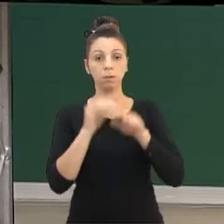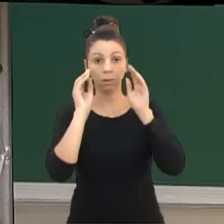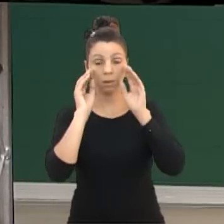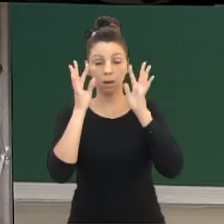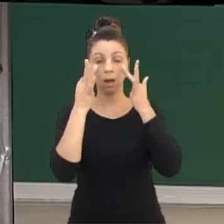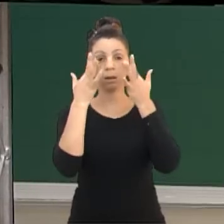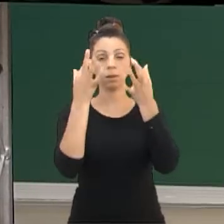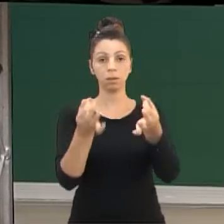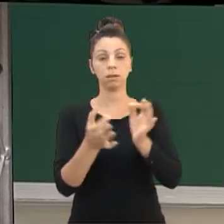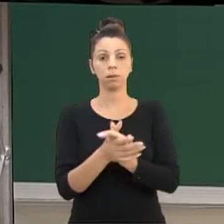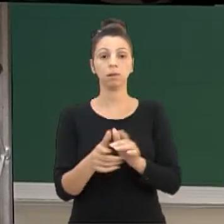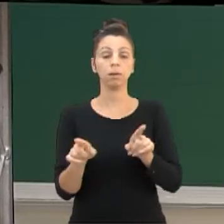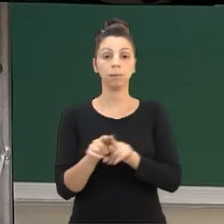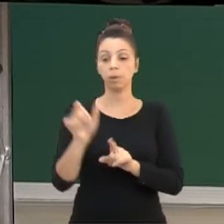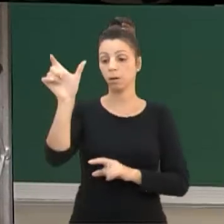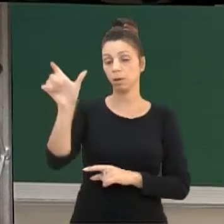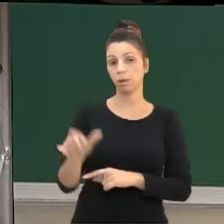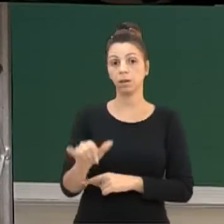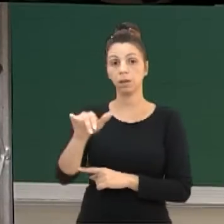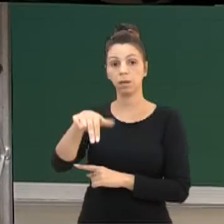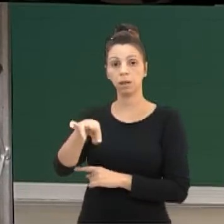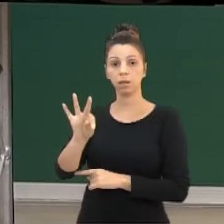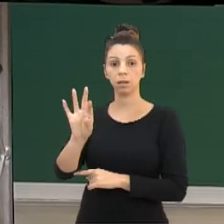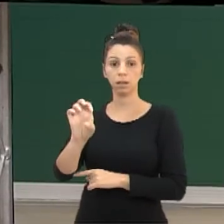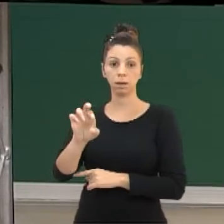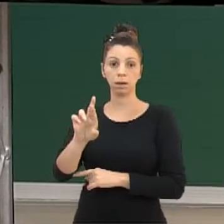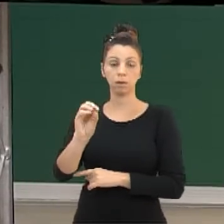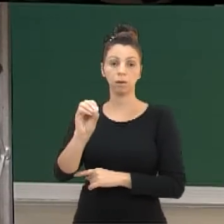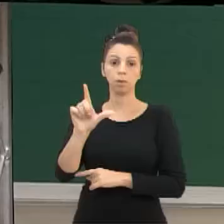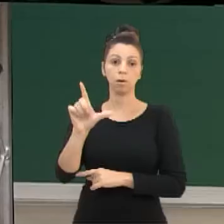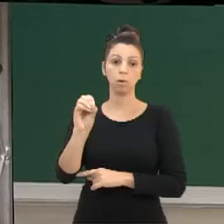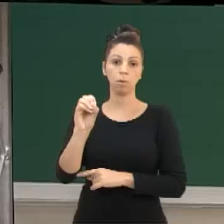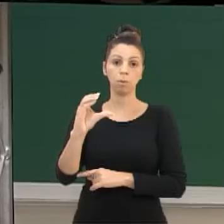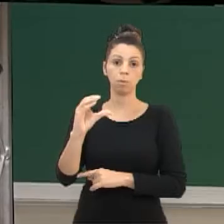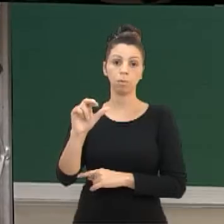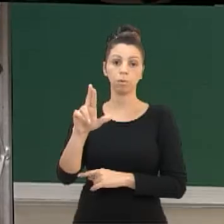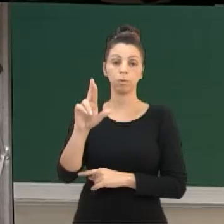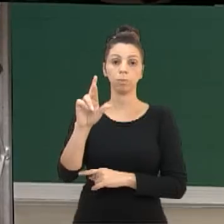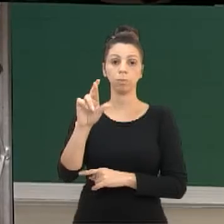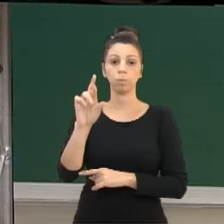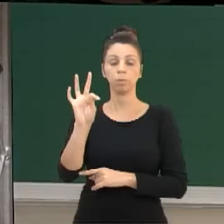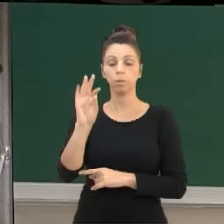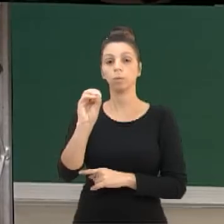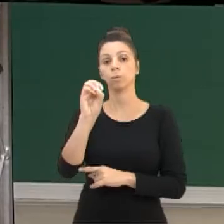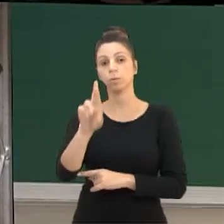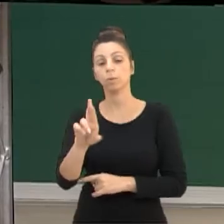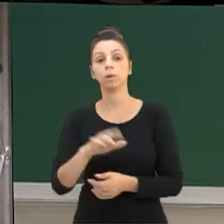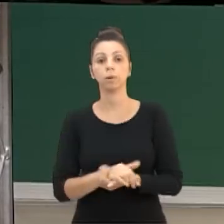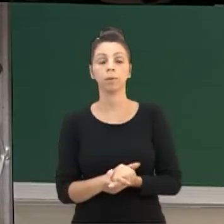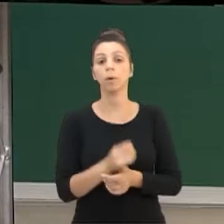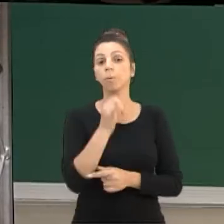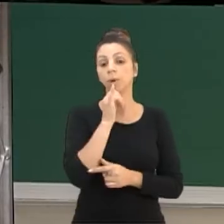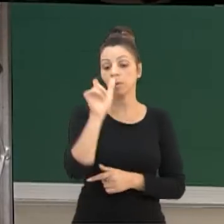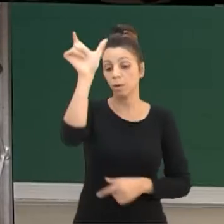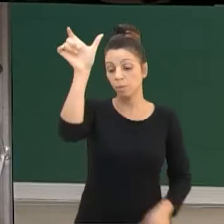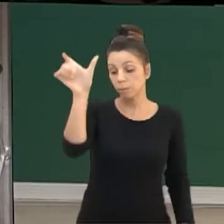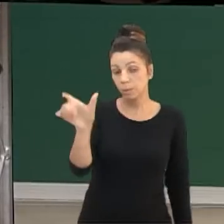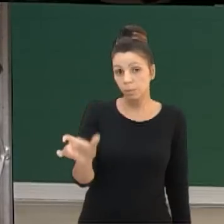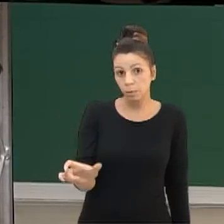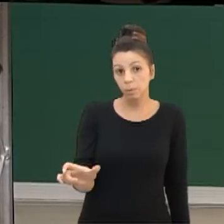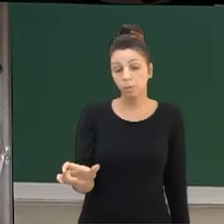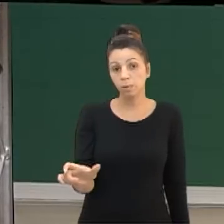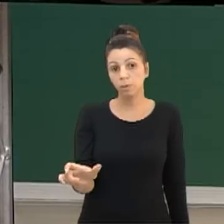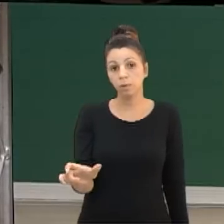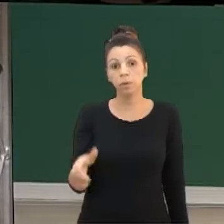se refere ao interlocutor, né? O interlocutor são as pessoas que estão ali no momento da locução, no momento que